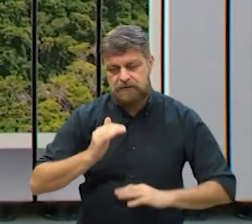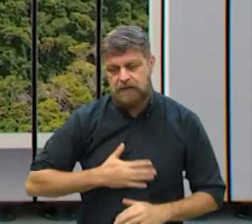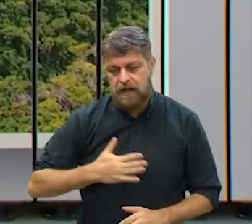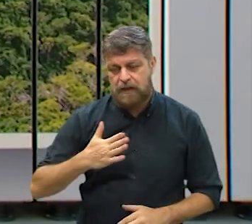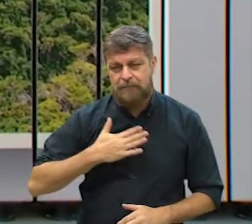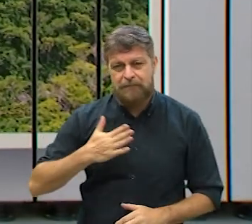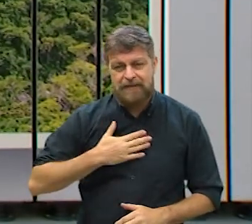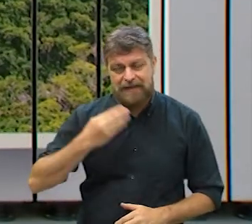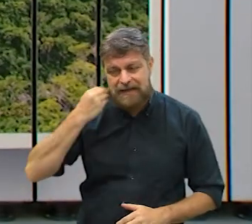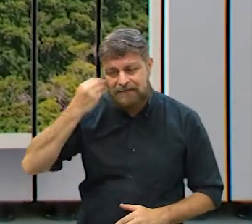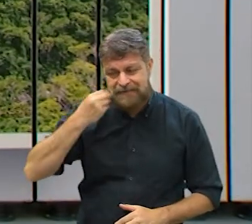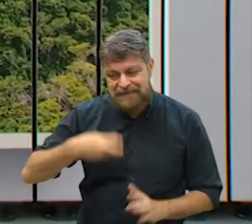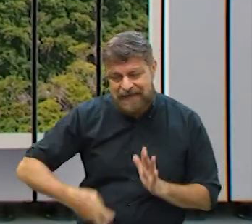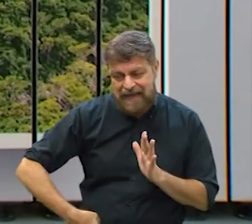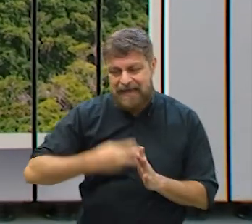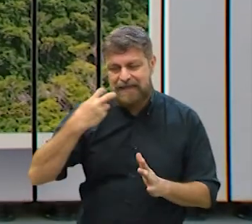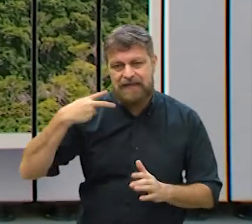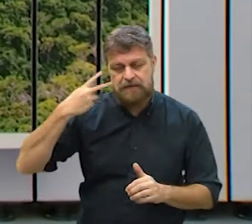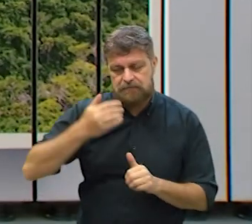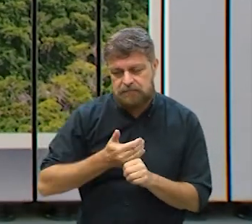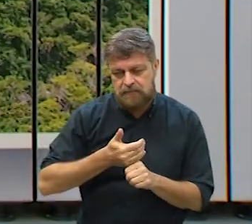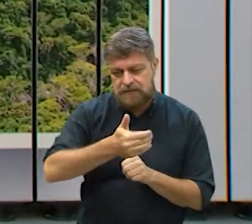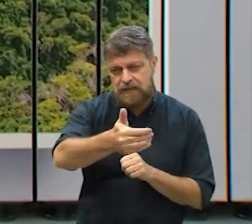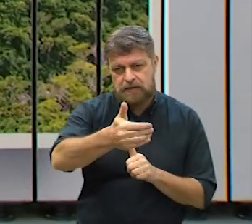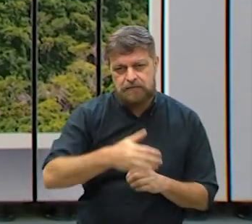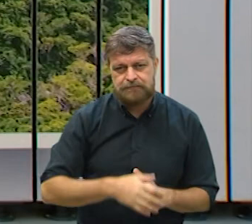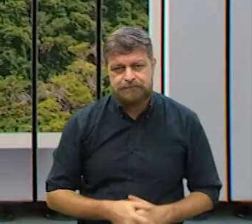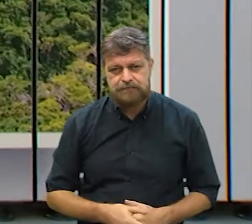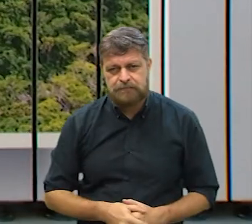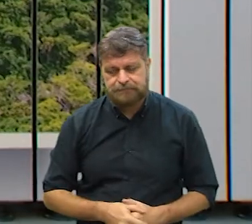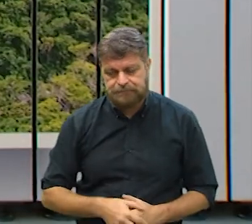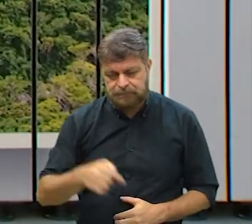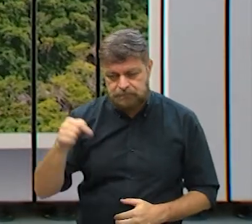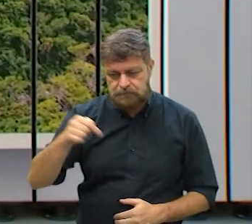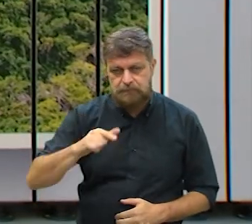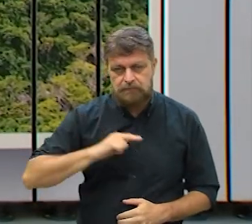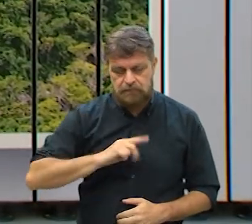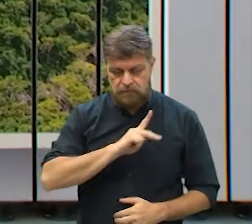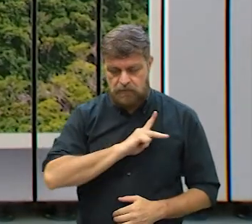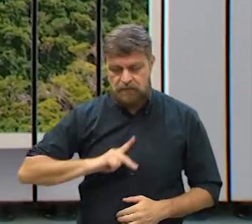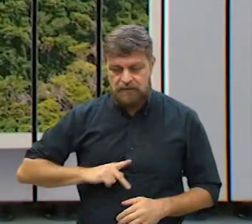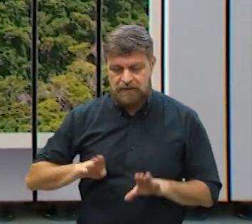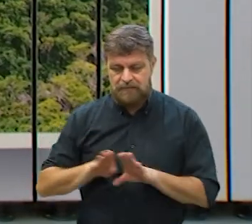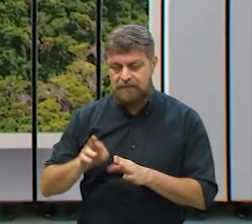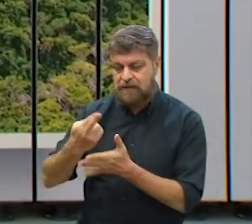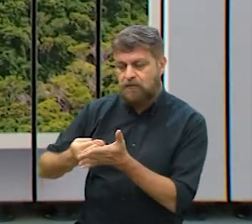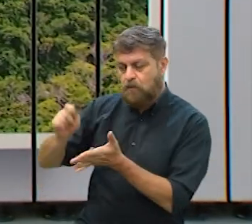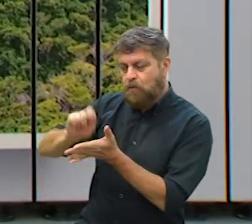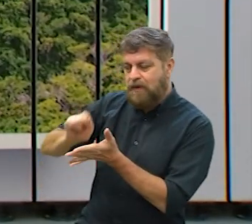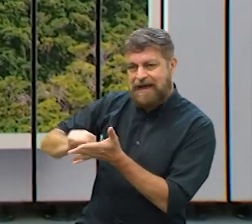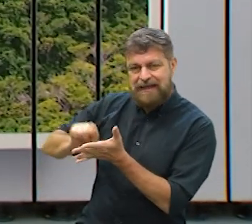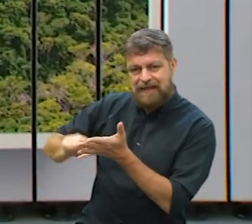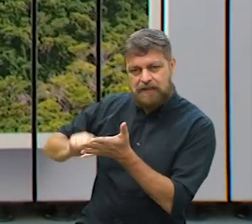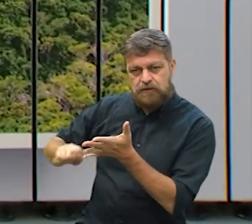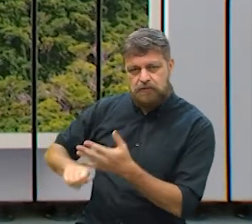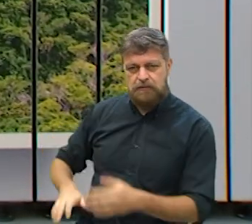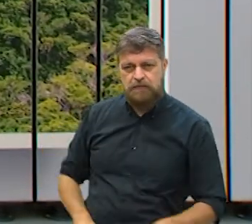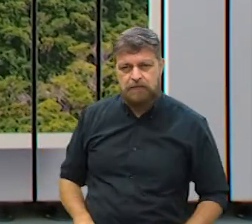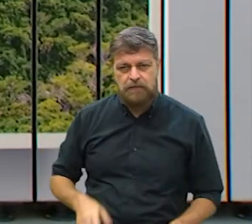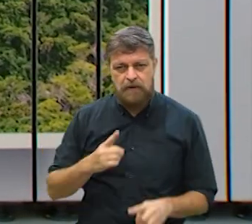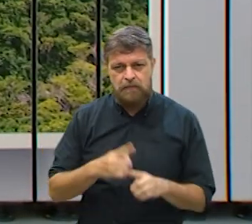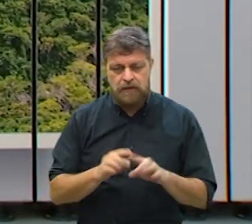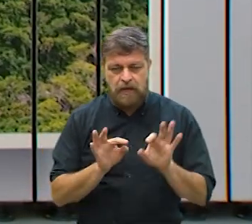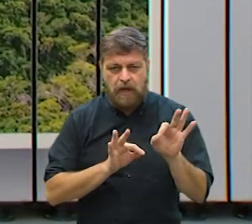mandato pela constância, graças a Deus. E aqui está o presidente, mas aqui está o relator também dos projetos. Porque os